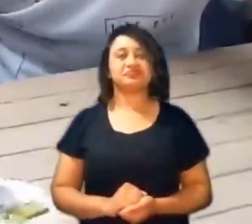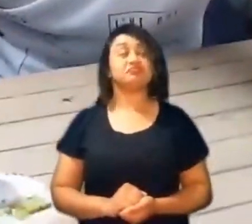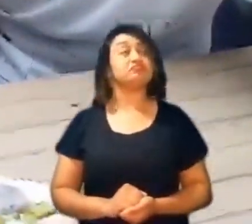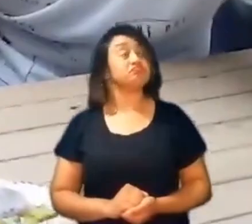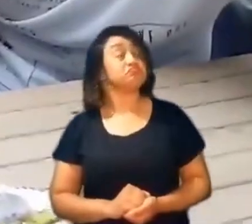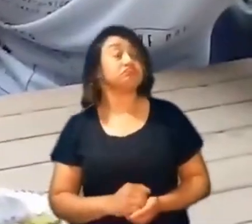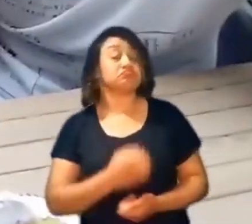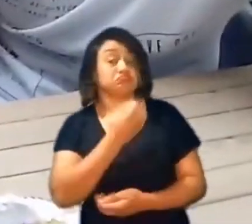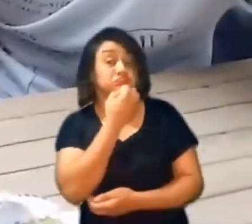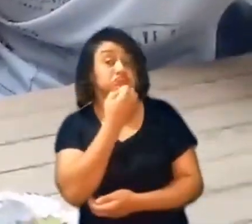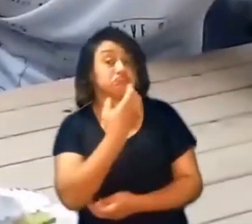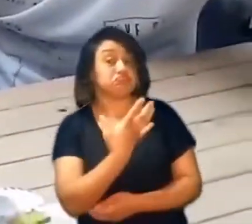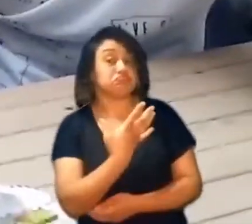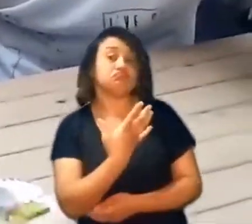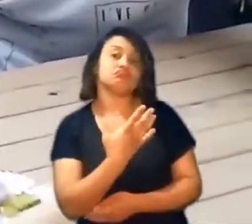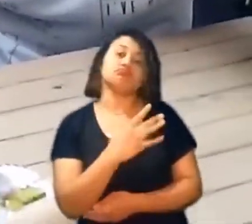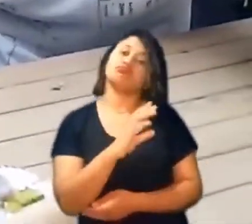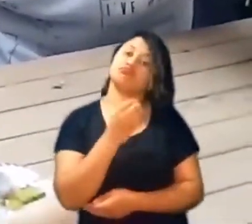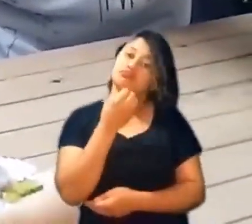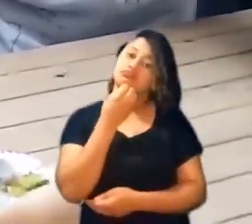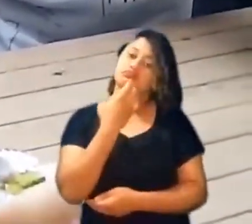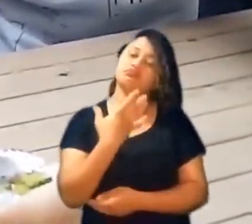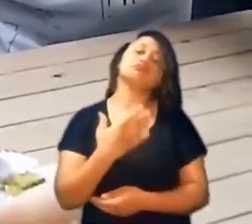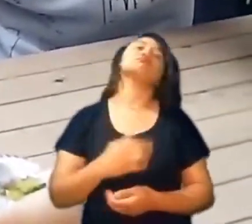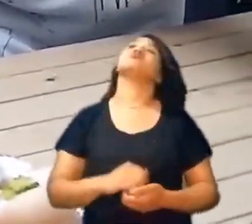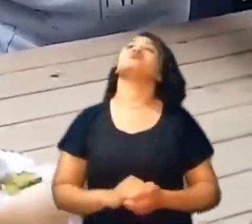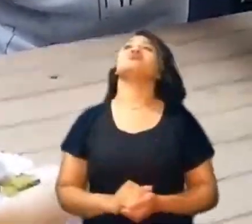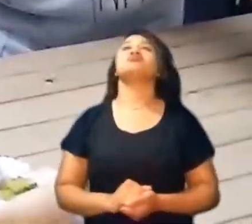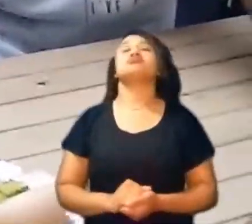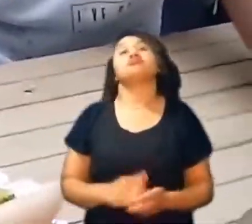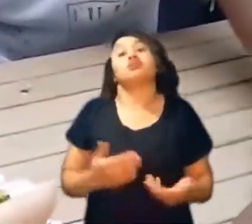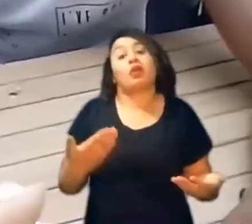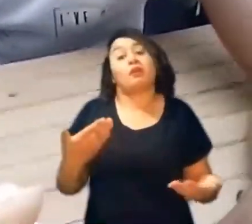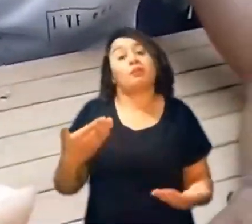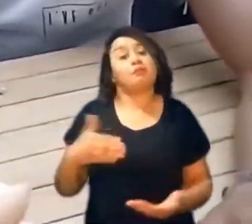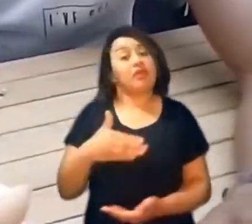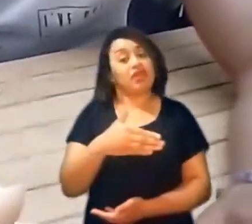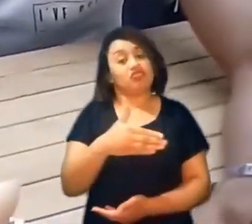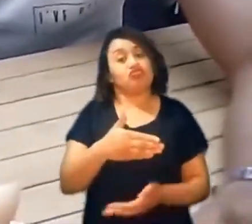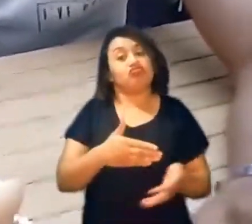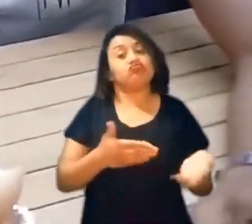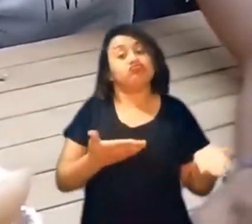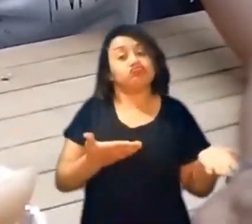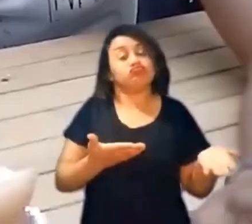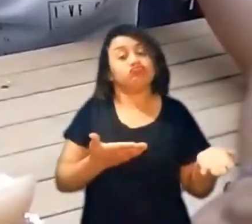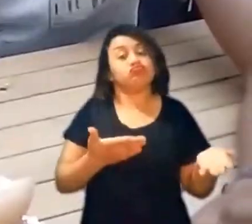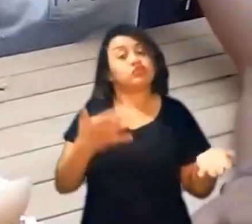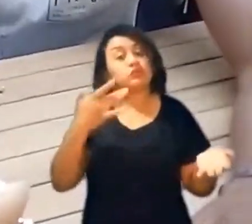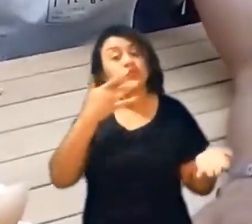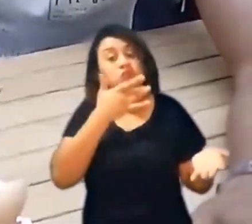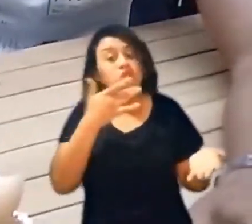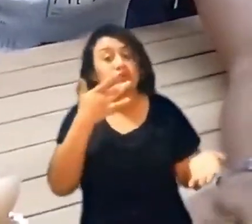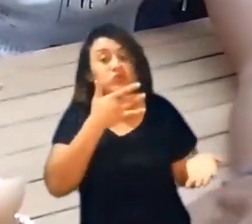Bom. É um peixe. Tá gostoso.